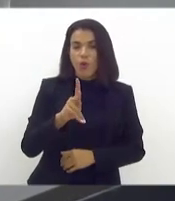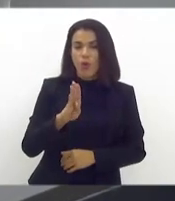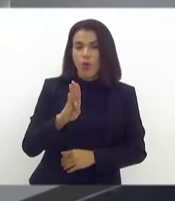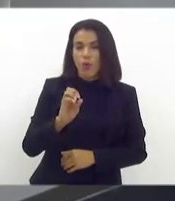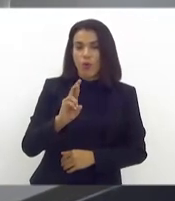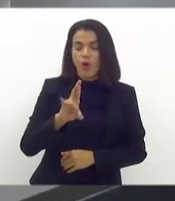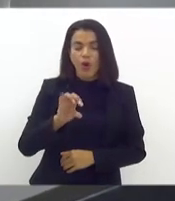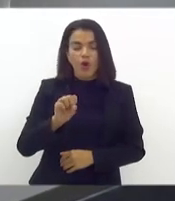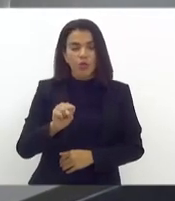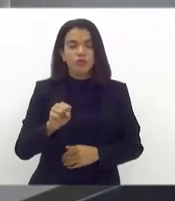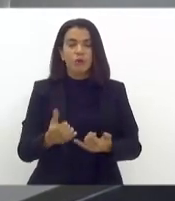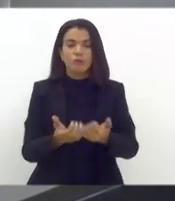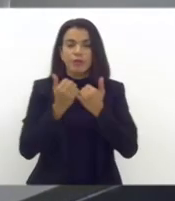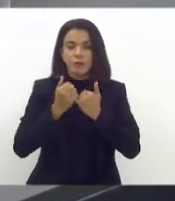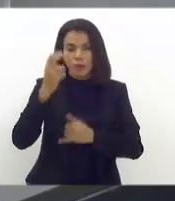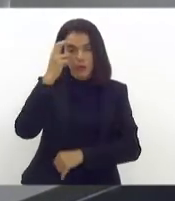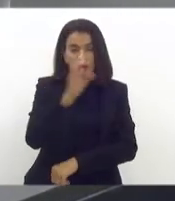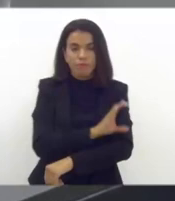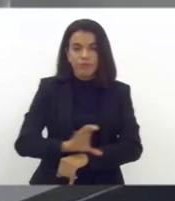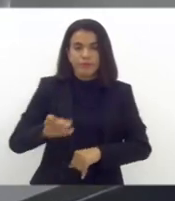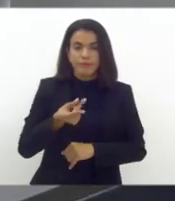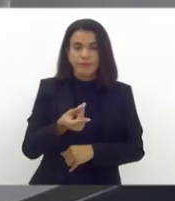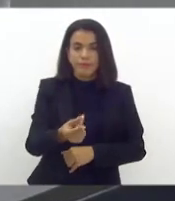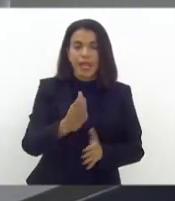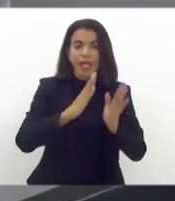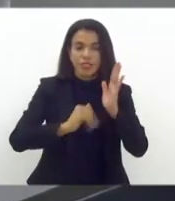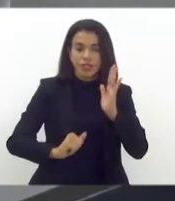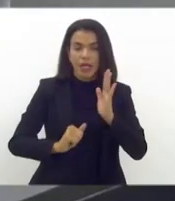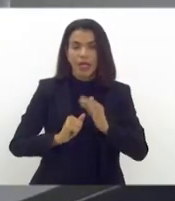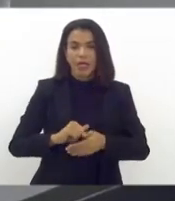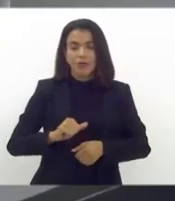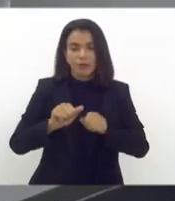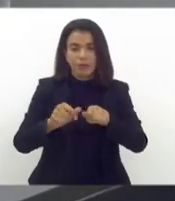patrimônio cultural e material do Estado do Rio de Janeiro, retirado para ordem do dia